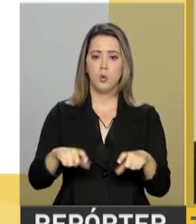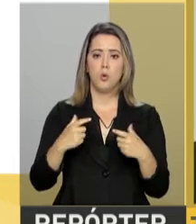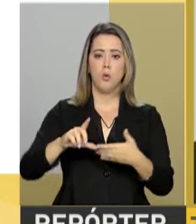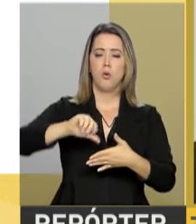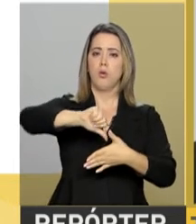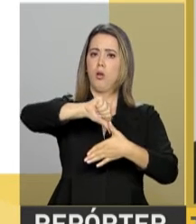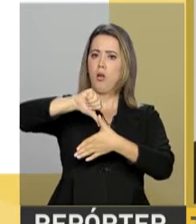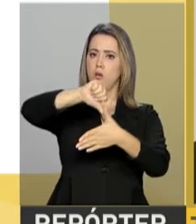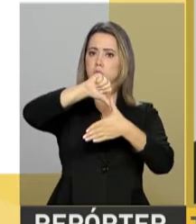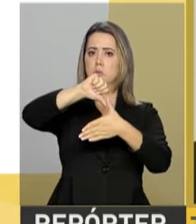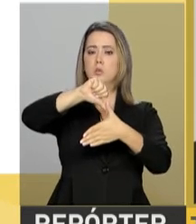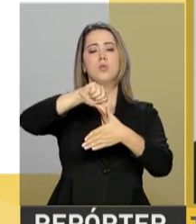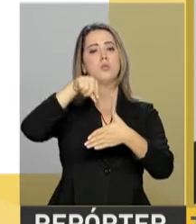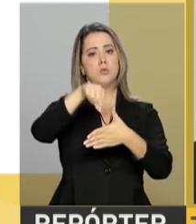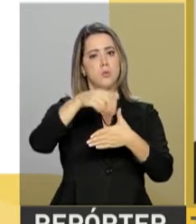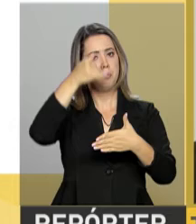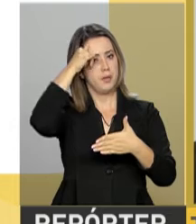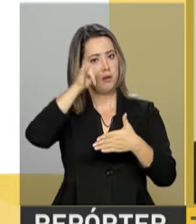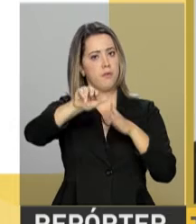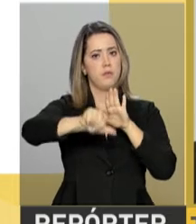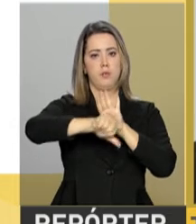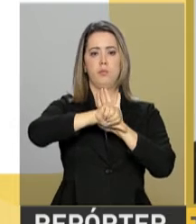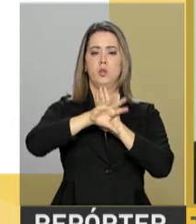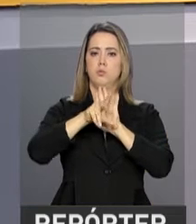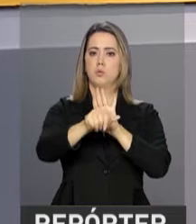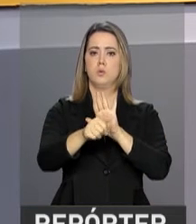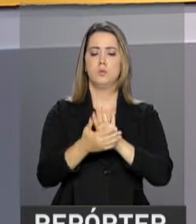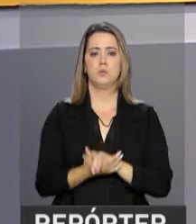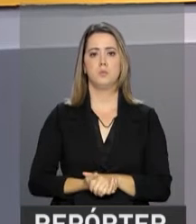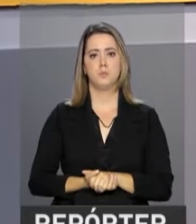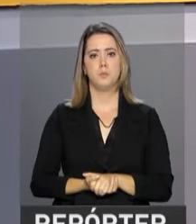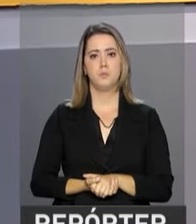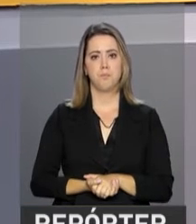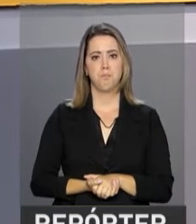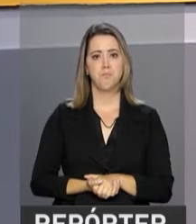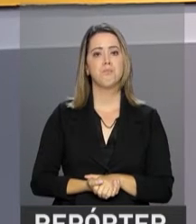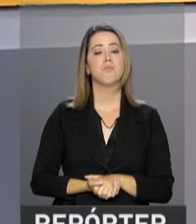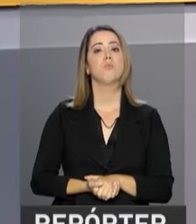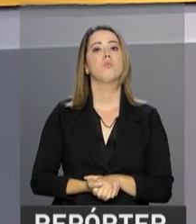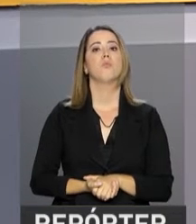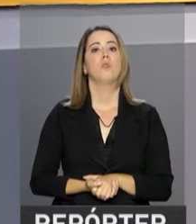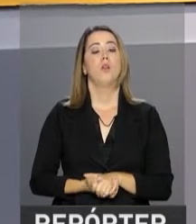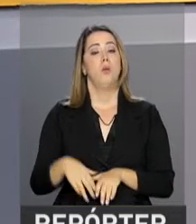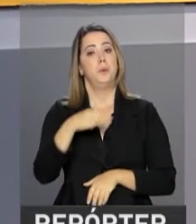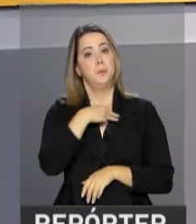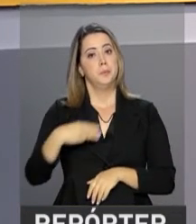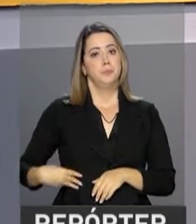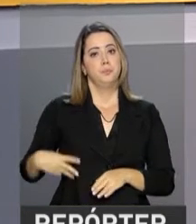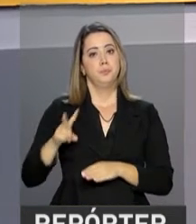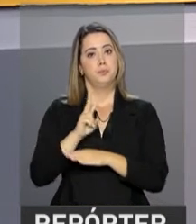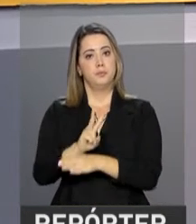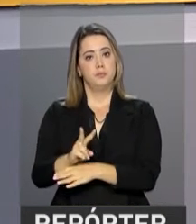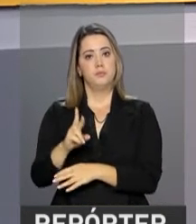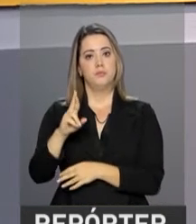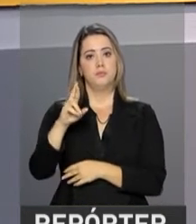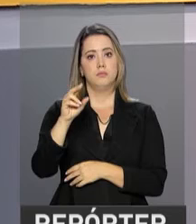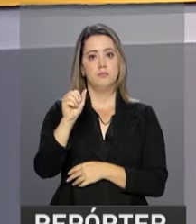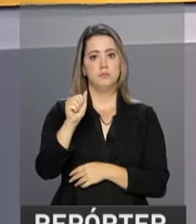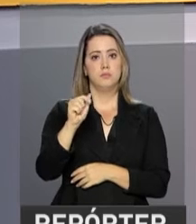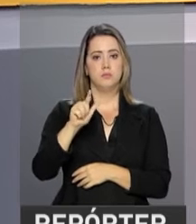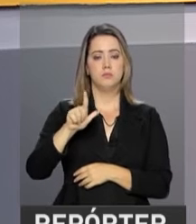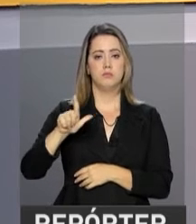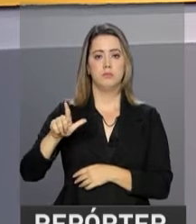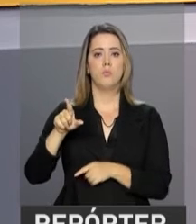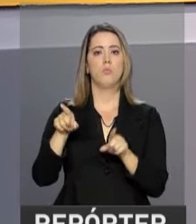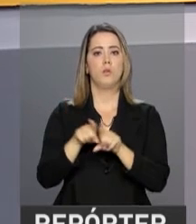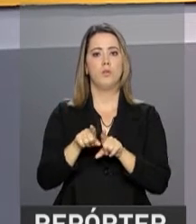completo que pessoas inscritas eo ministro da defesa raúl jungmann que também participou da reunião bilateral